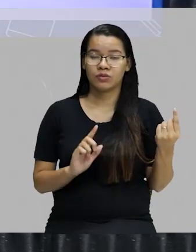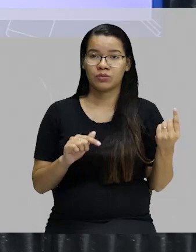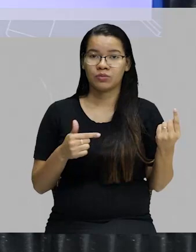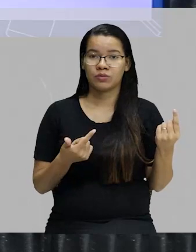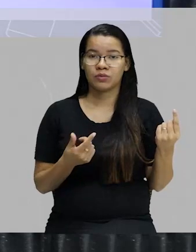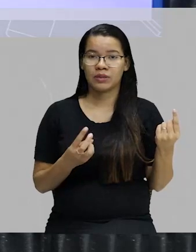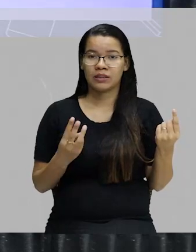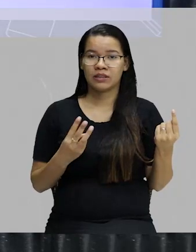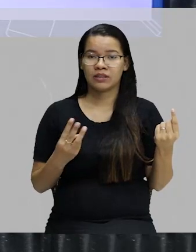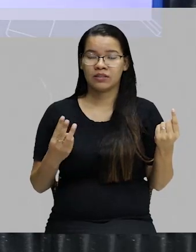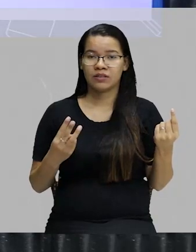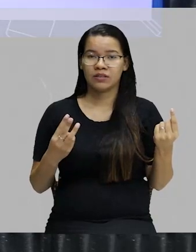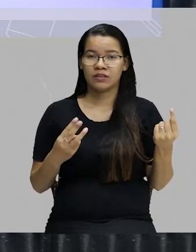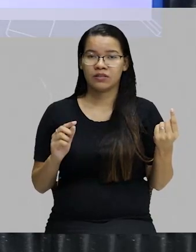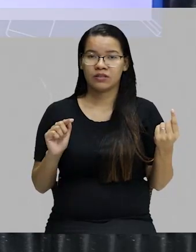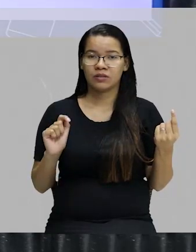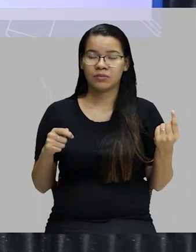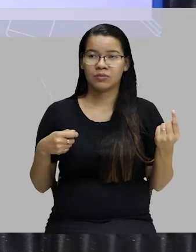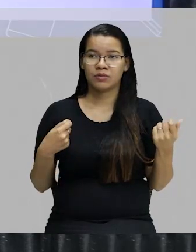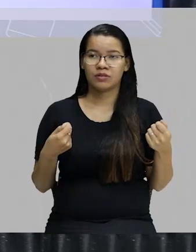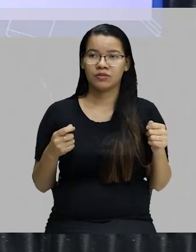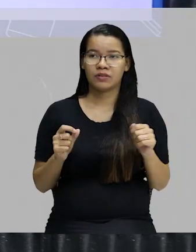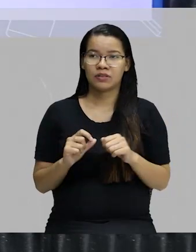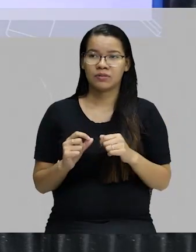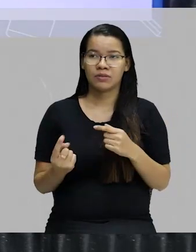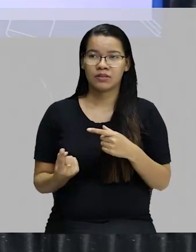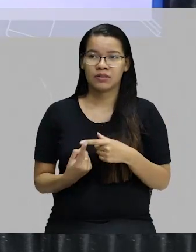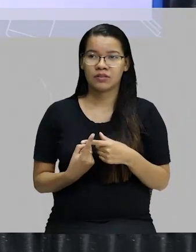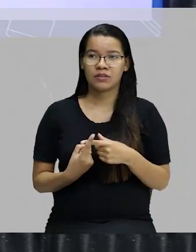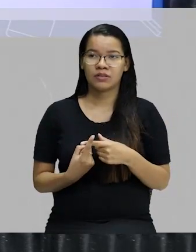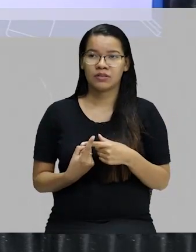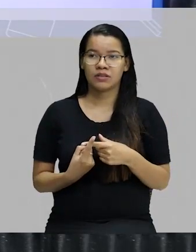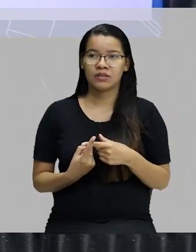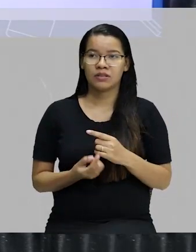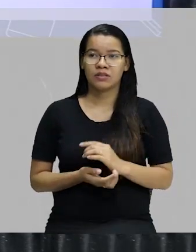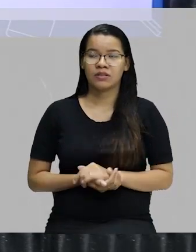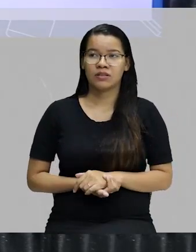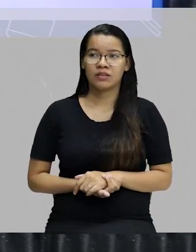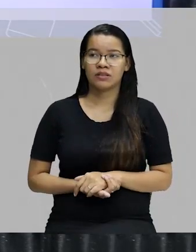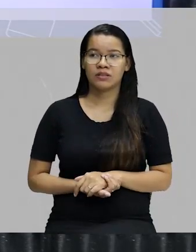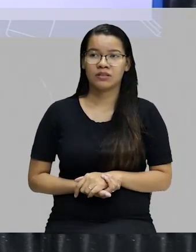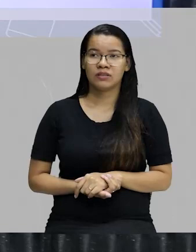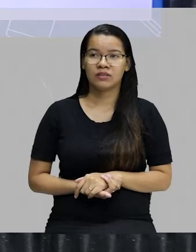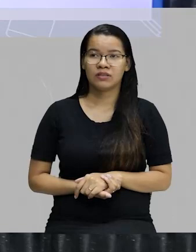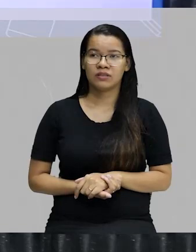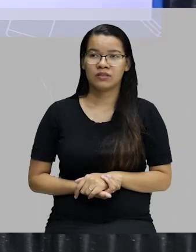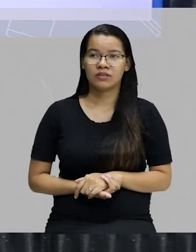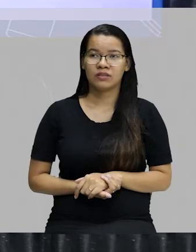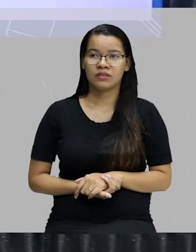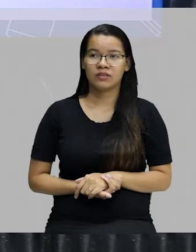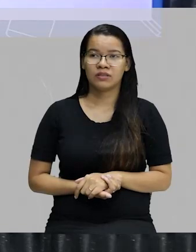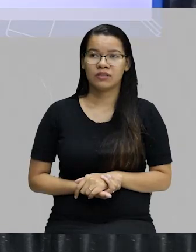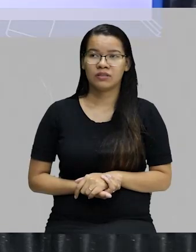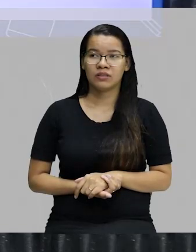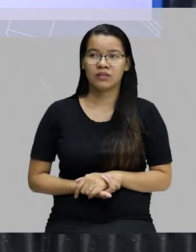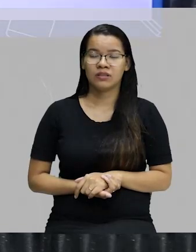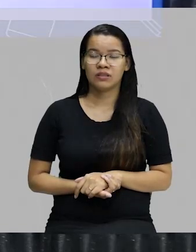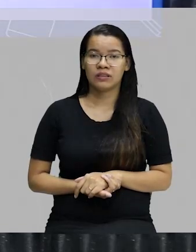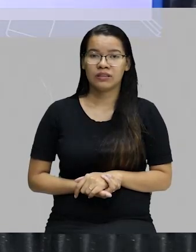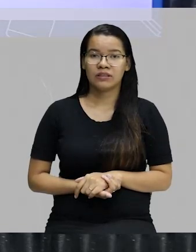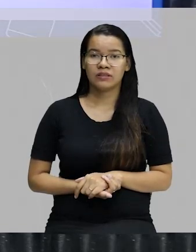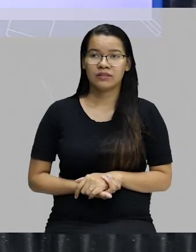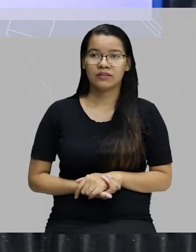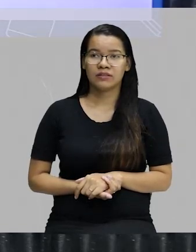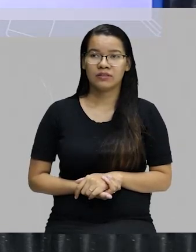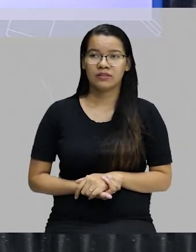3, você pode, né, fazer uma adição. 1 mais 2, 3. Chegou no 3. 3 mais 2,